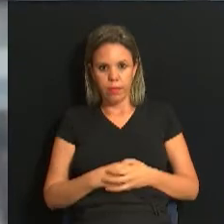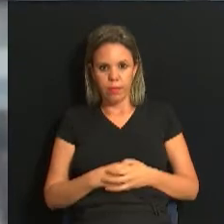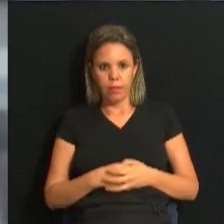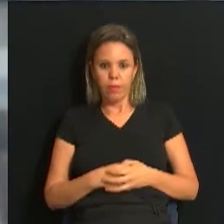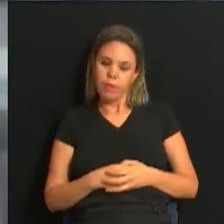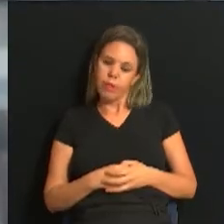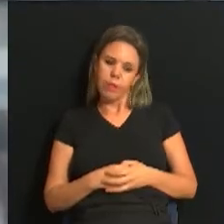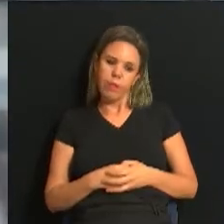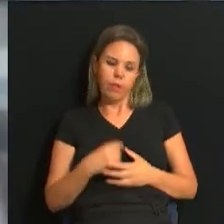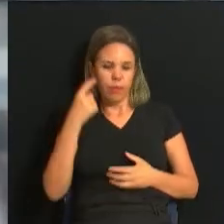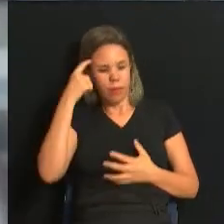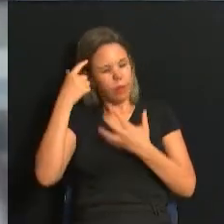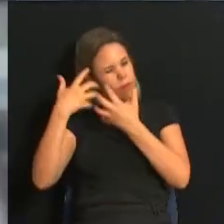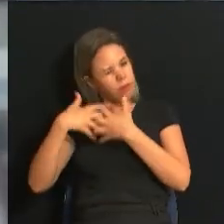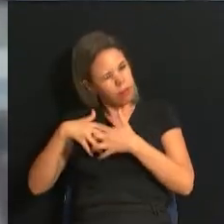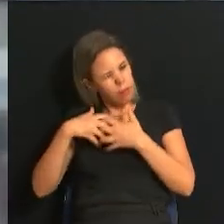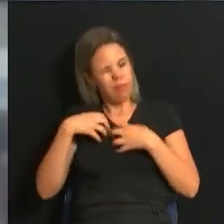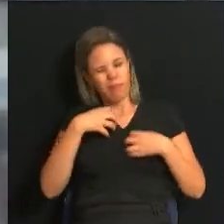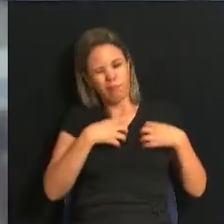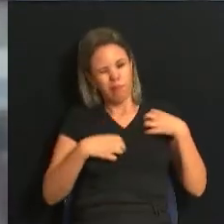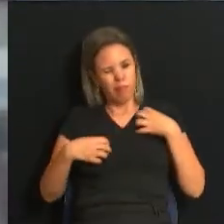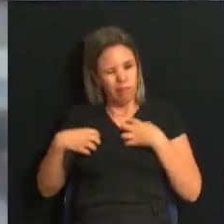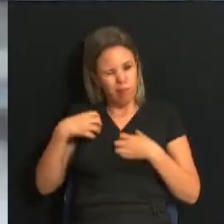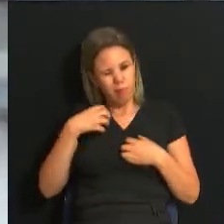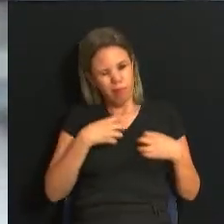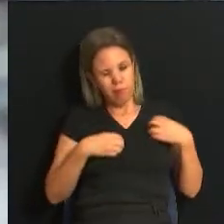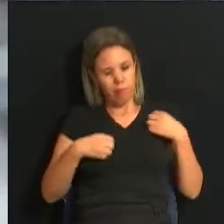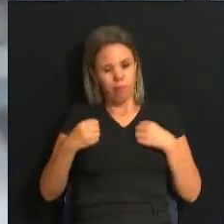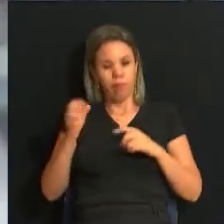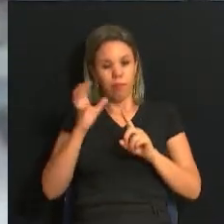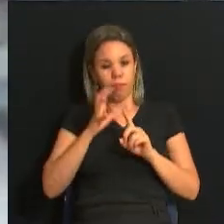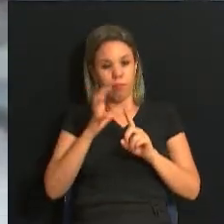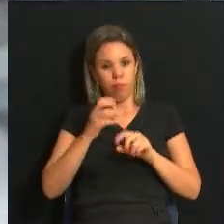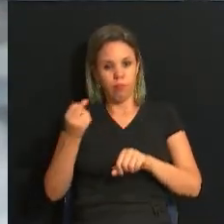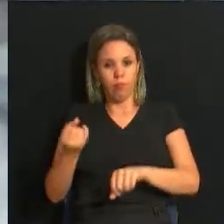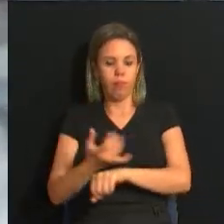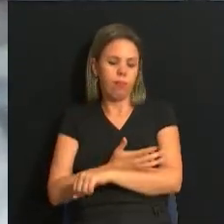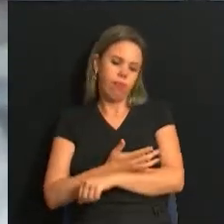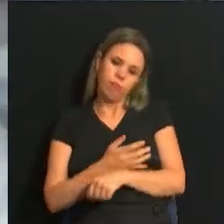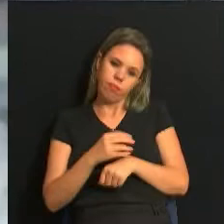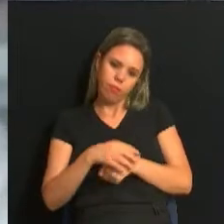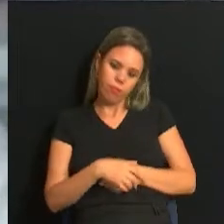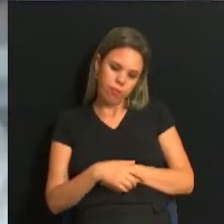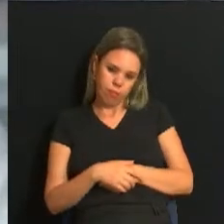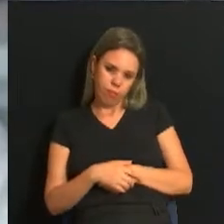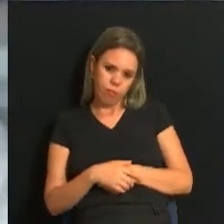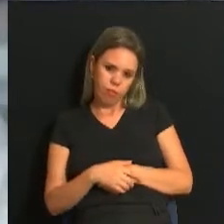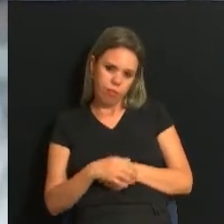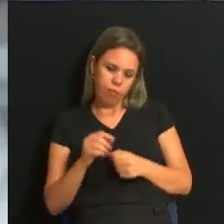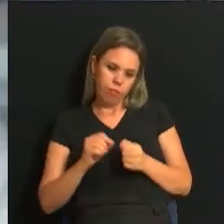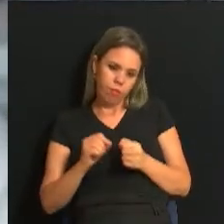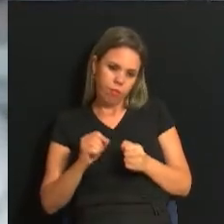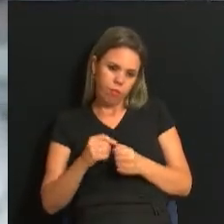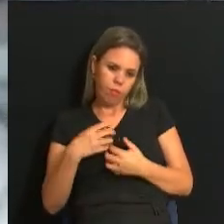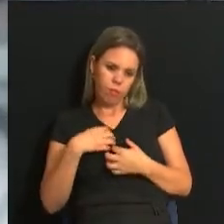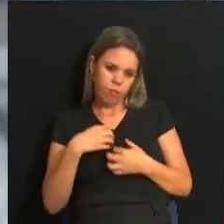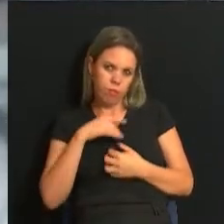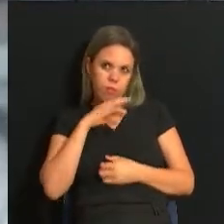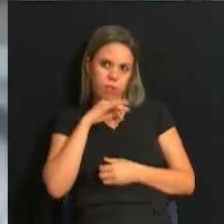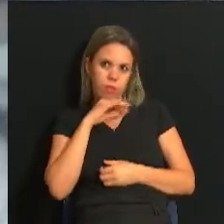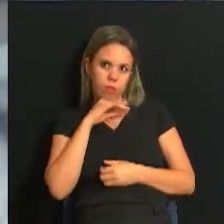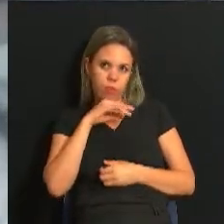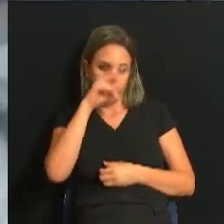ali permeando o nosso emocional, eles têm uma tendência a nos fazer nos sentirmos mal